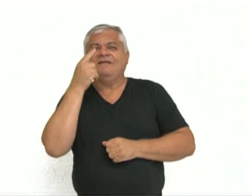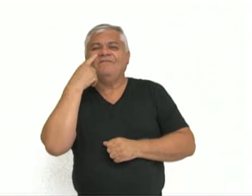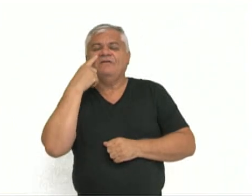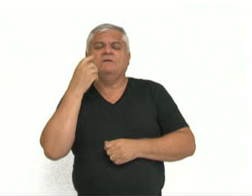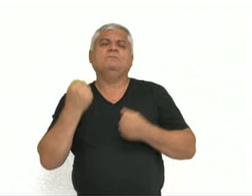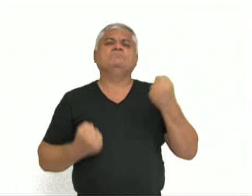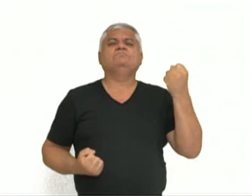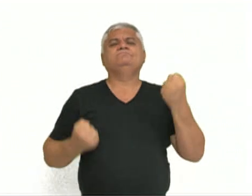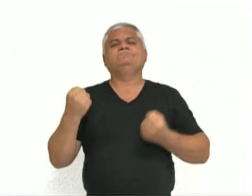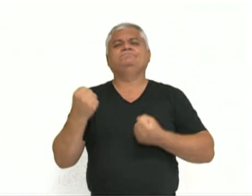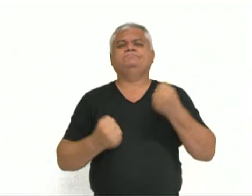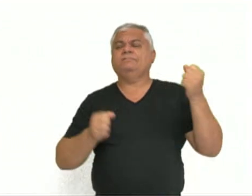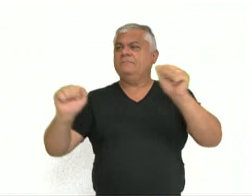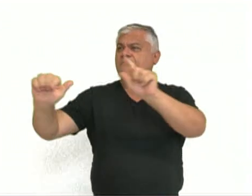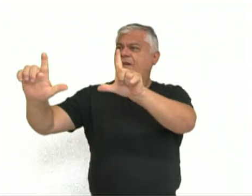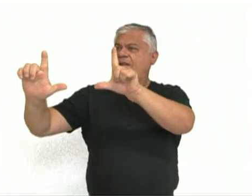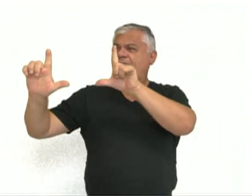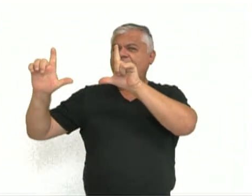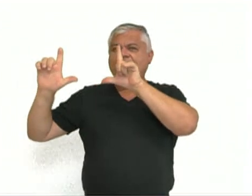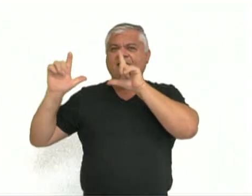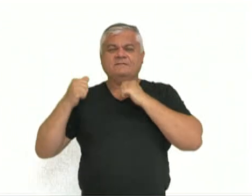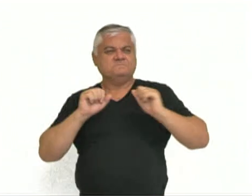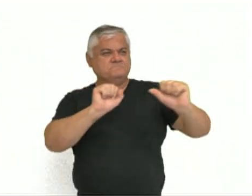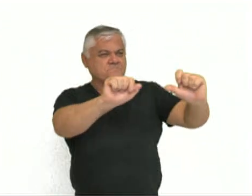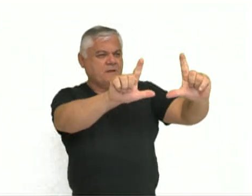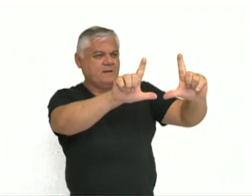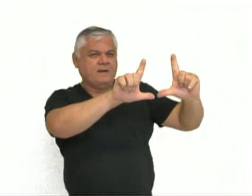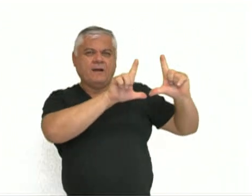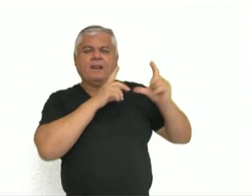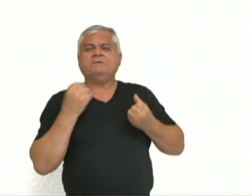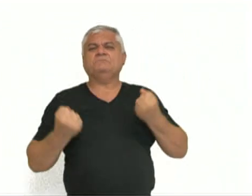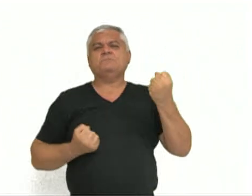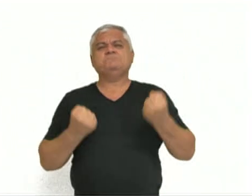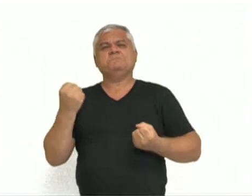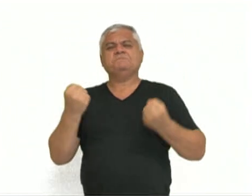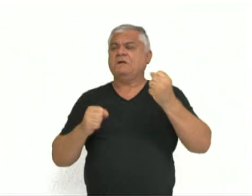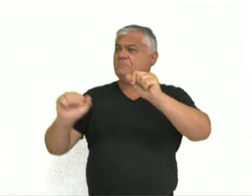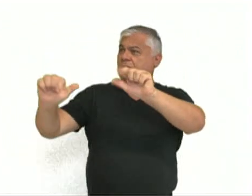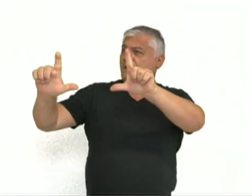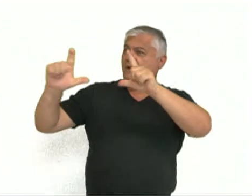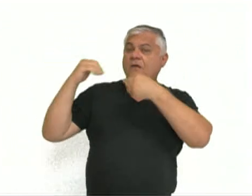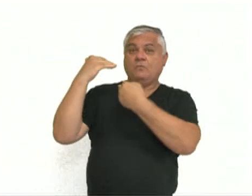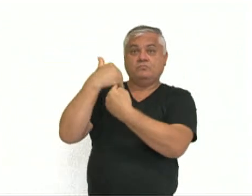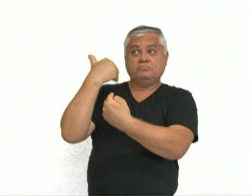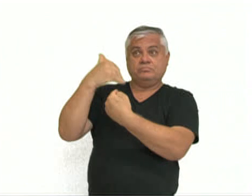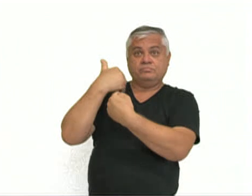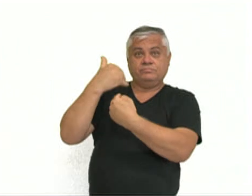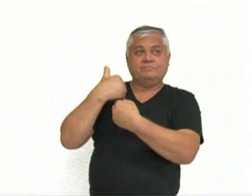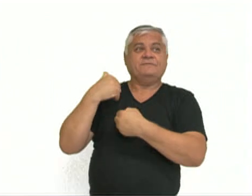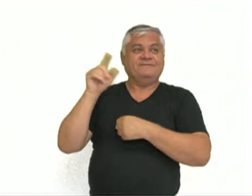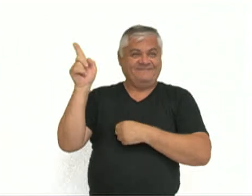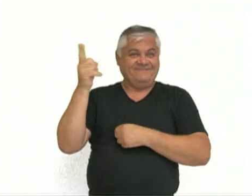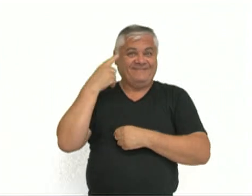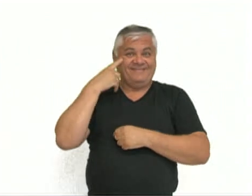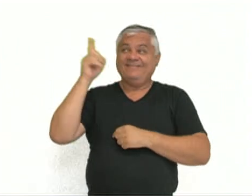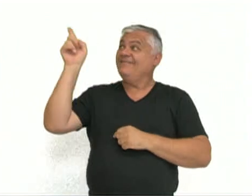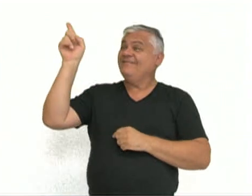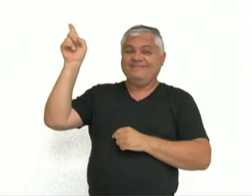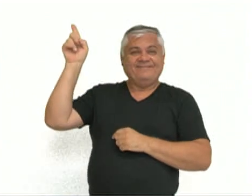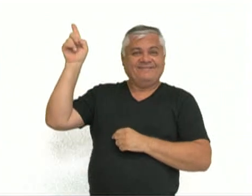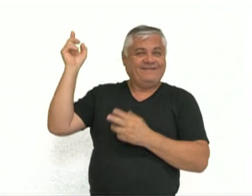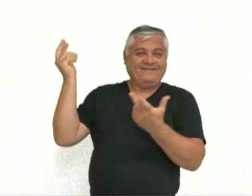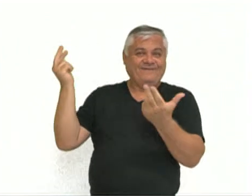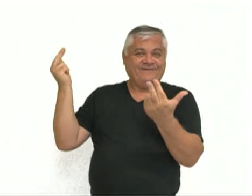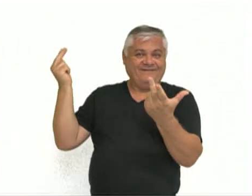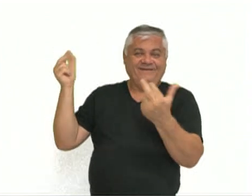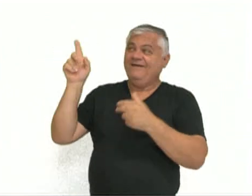viajando nunca se deparou com placas, né, de orientação como essas que eu estou